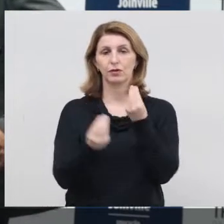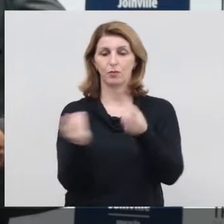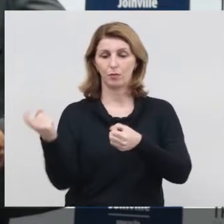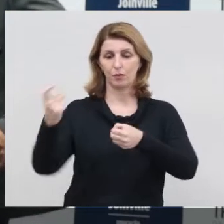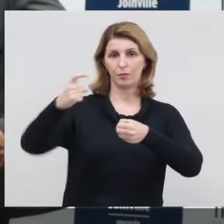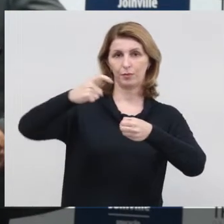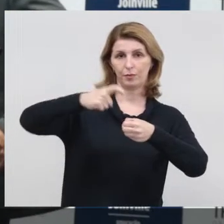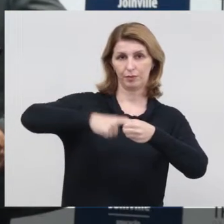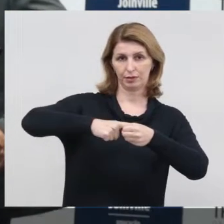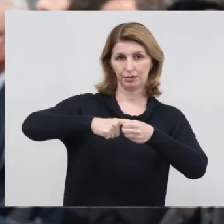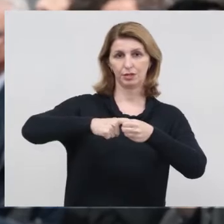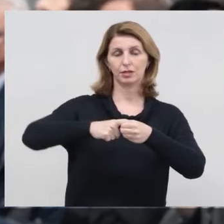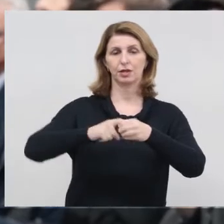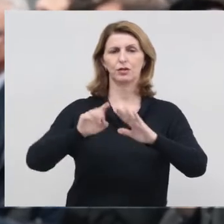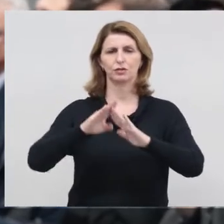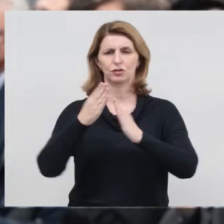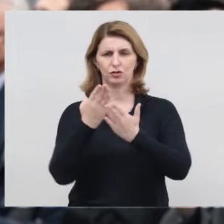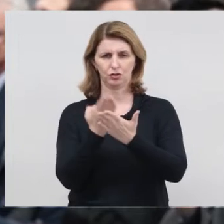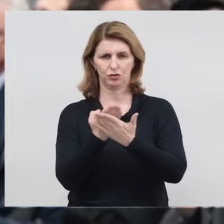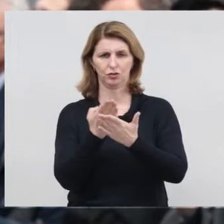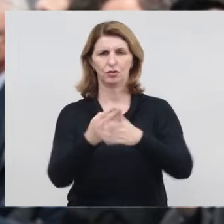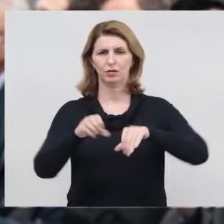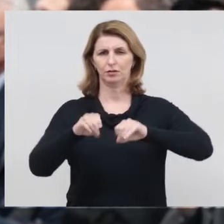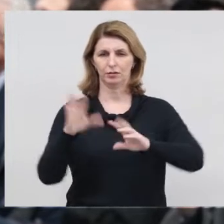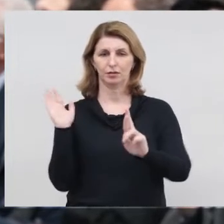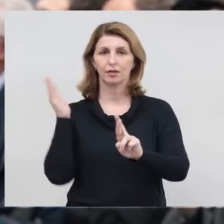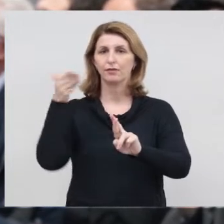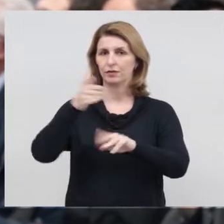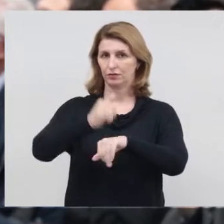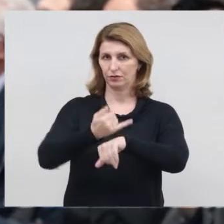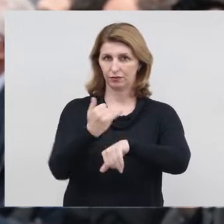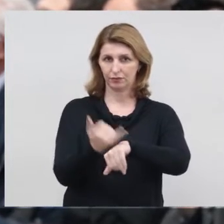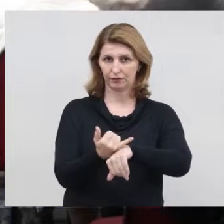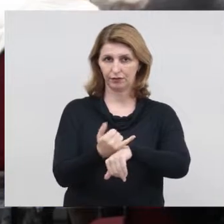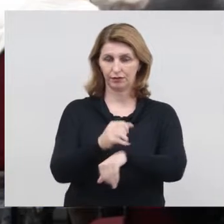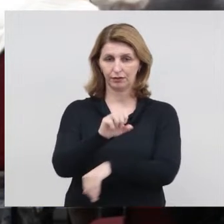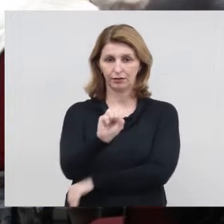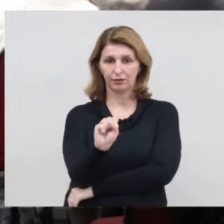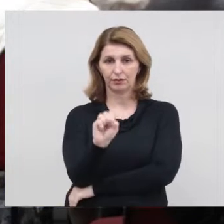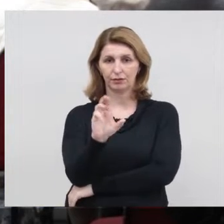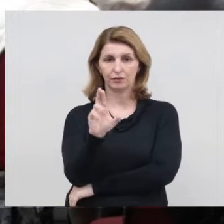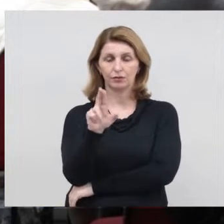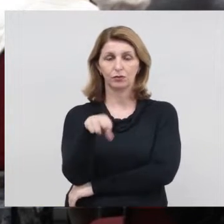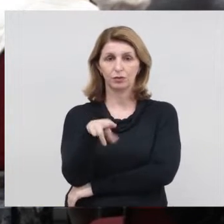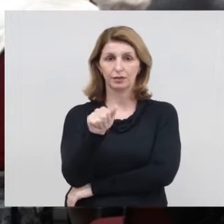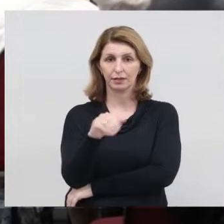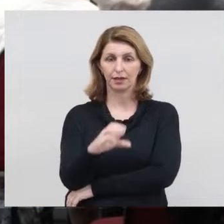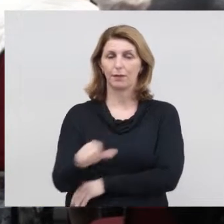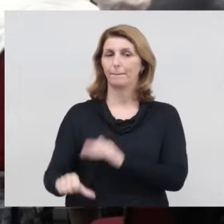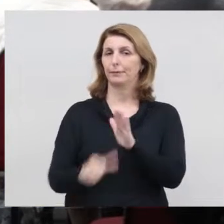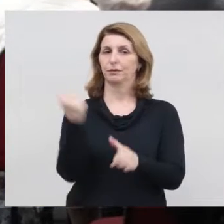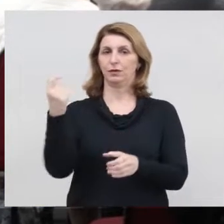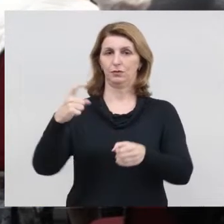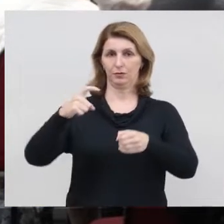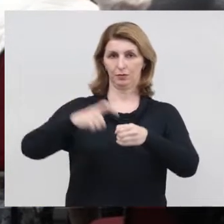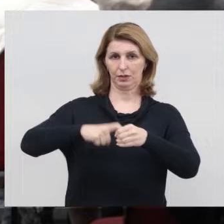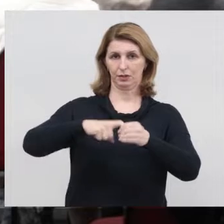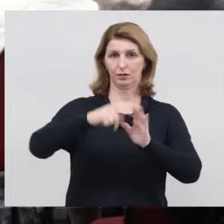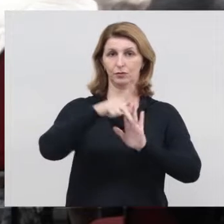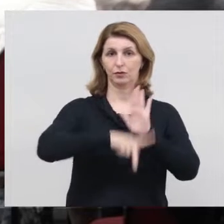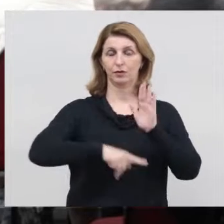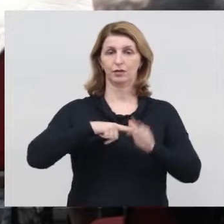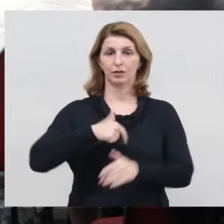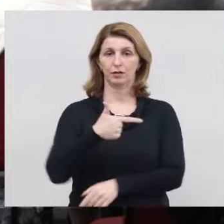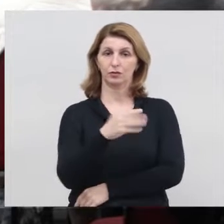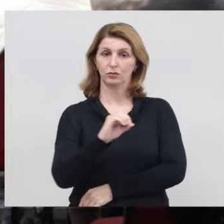por meio de parcerias com instituições de ensino que são referências em Joinville o Senac é o primeiro parceiro do programa